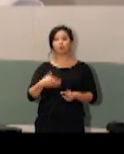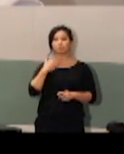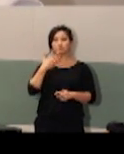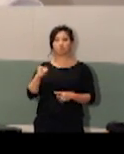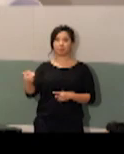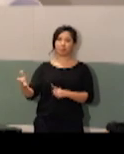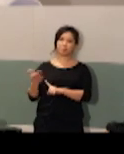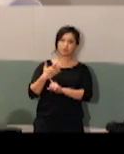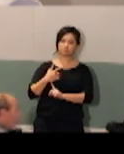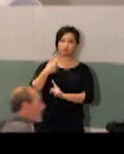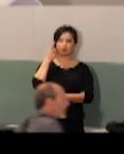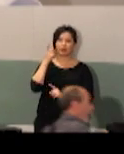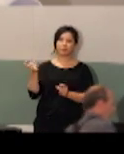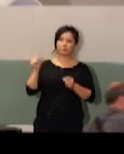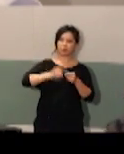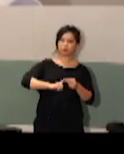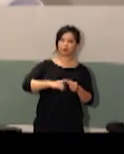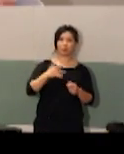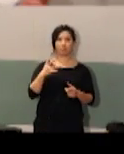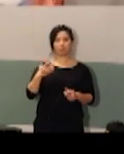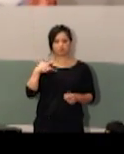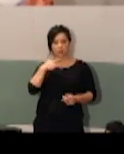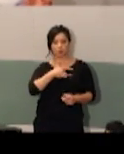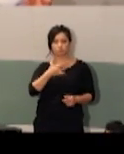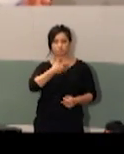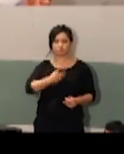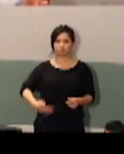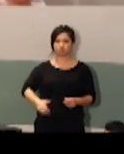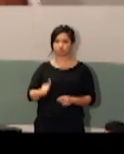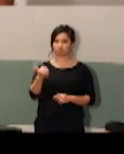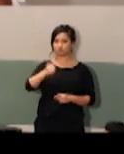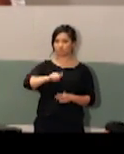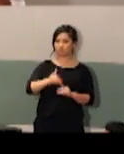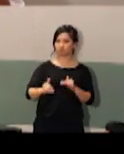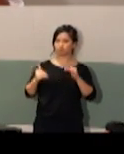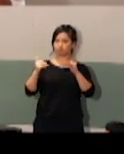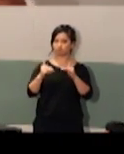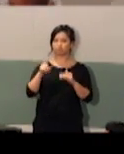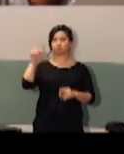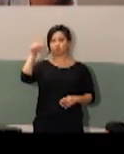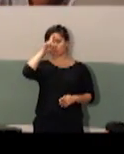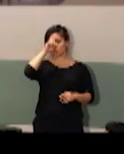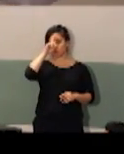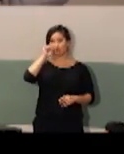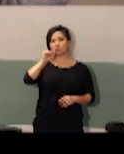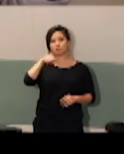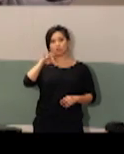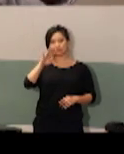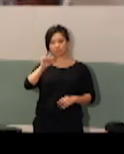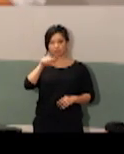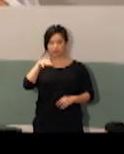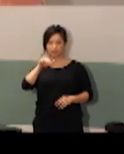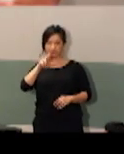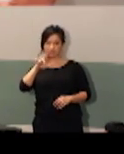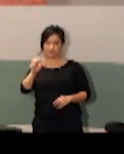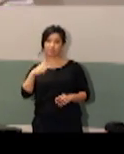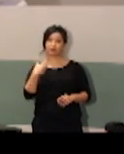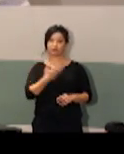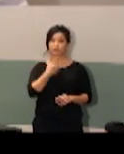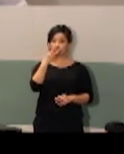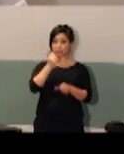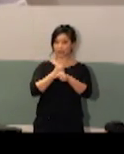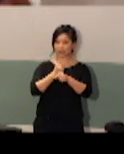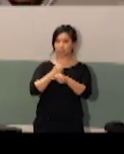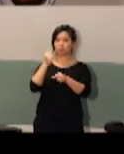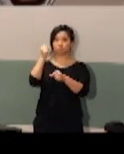saúde pública no Distrito Federal. O Hospital de Santa Maria, em 3 anos de governo, construímos um hospital de 400 leitos. Depois, mais